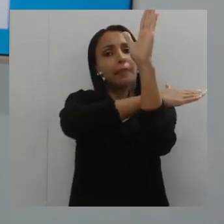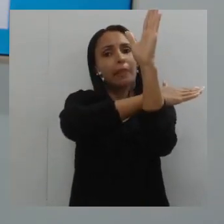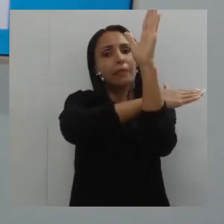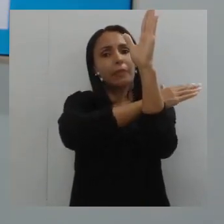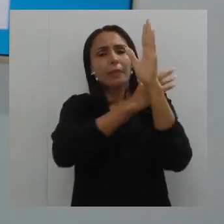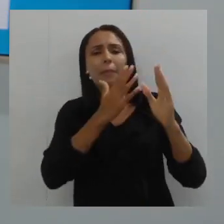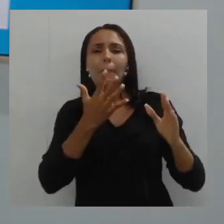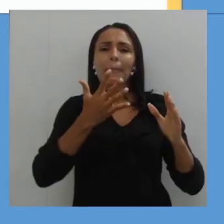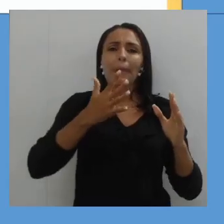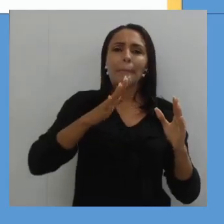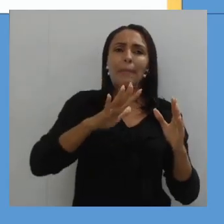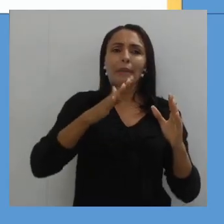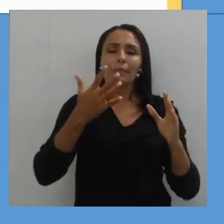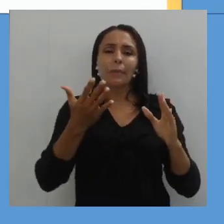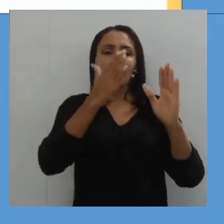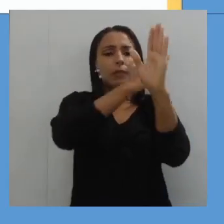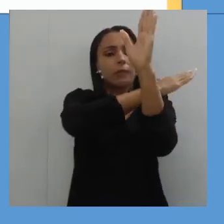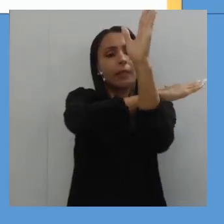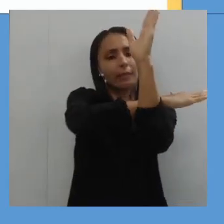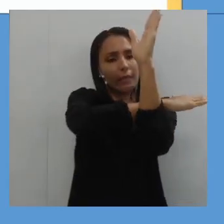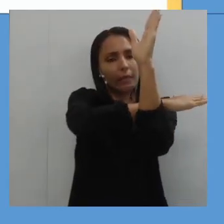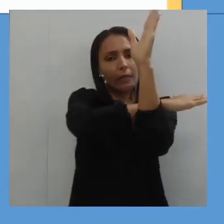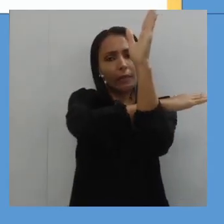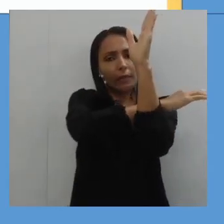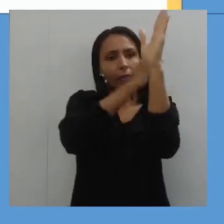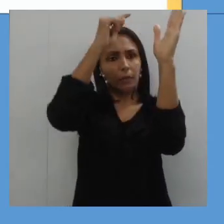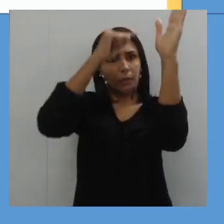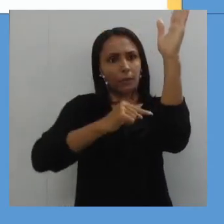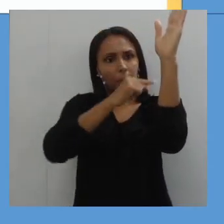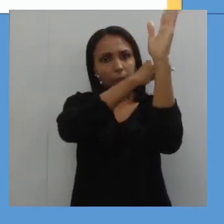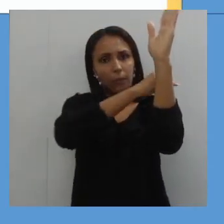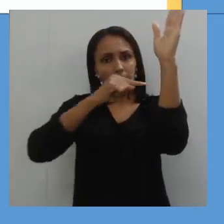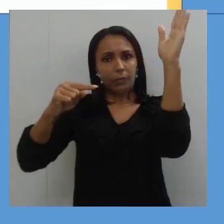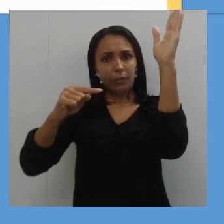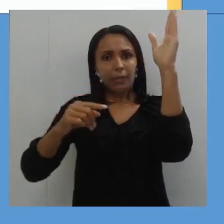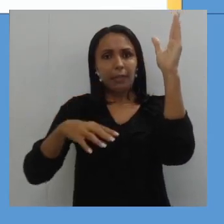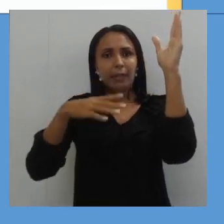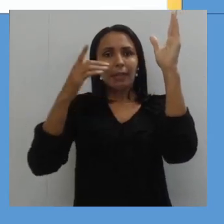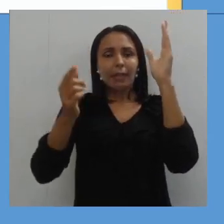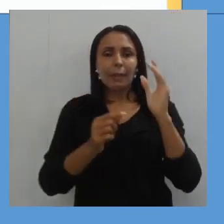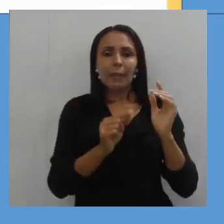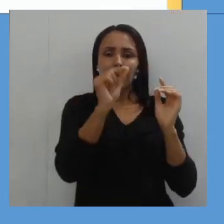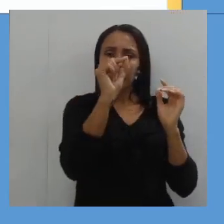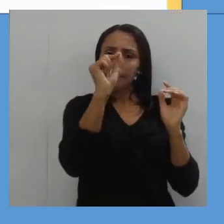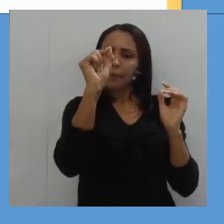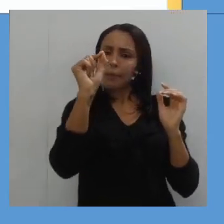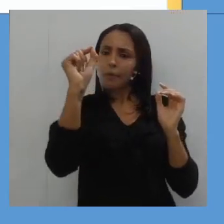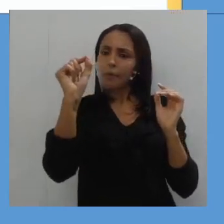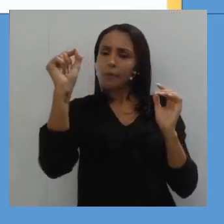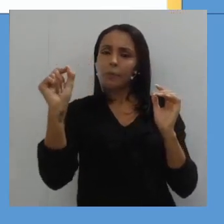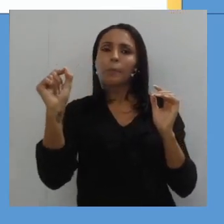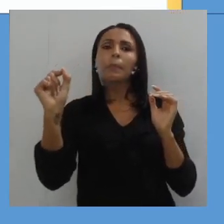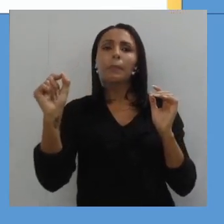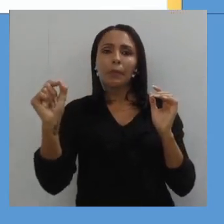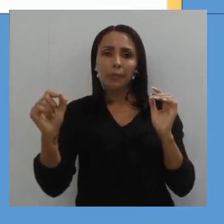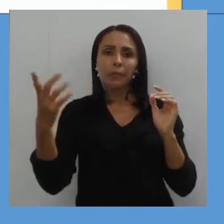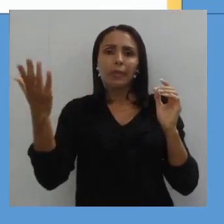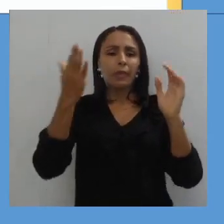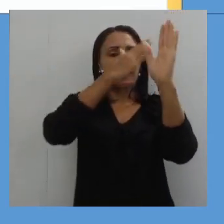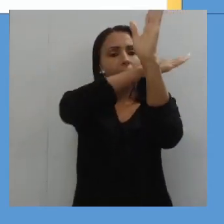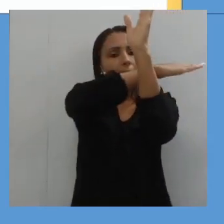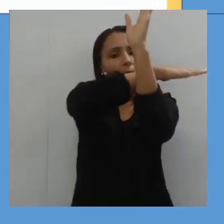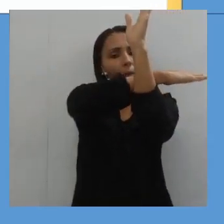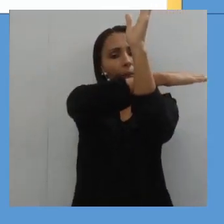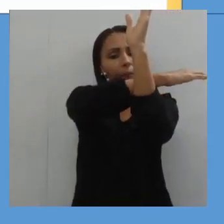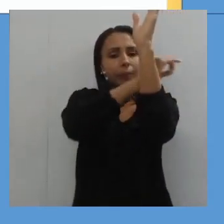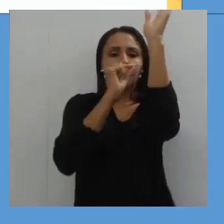mais ou menos essa cruz que a gente tem no dia a dia, que ela é marcada por pequenos pontinhos em que a gente tem o eixo dos